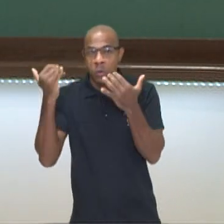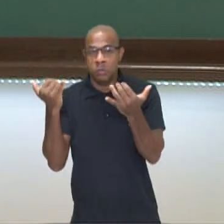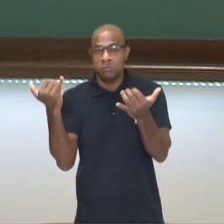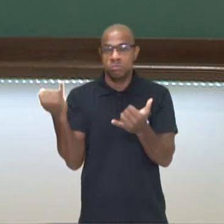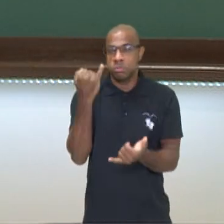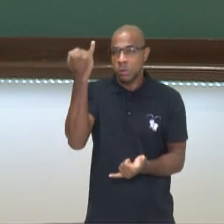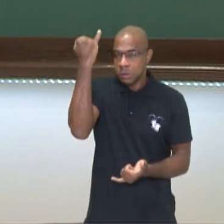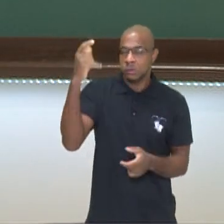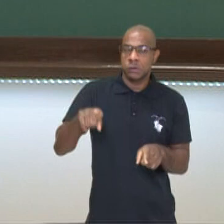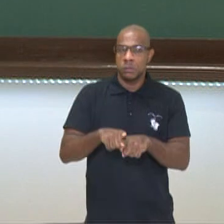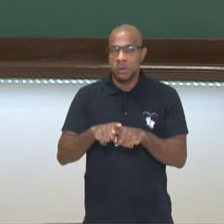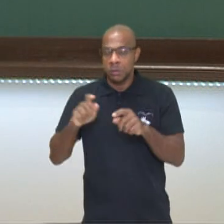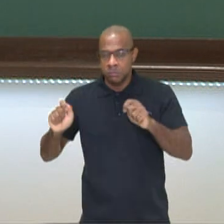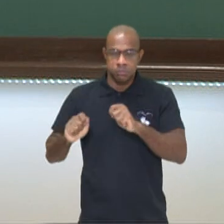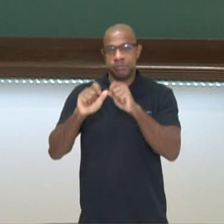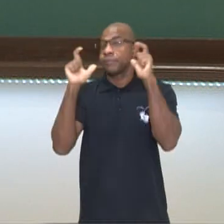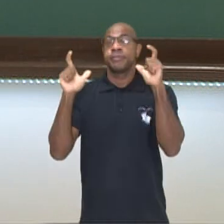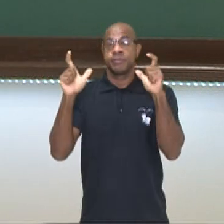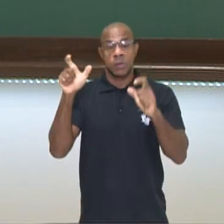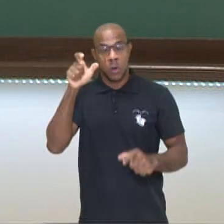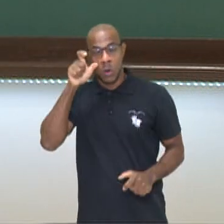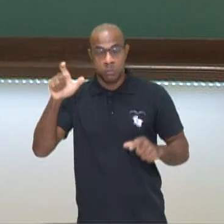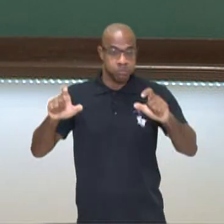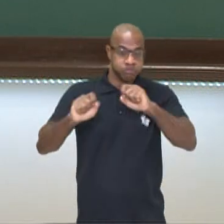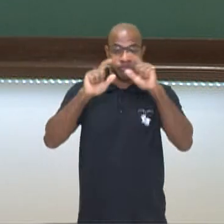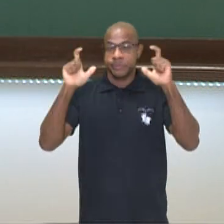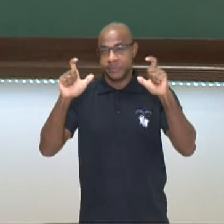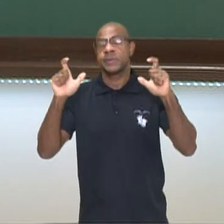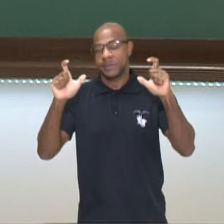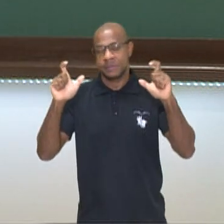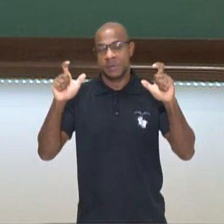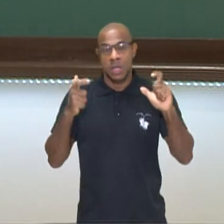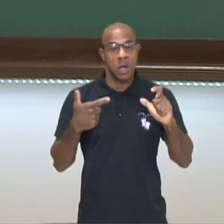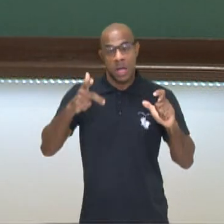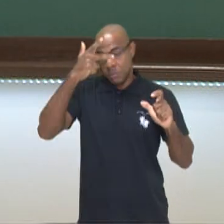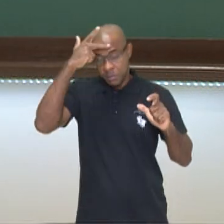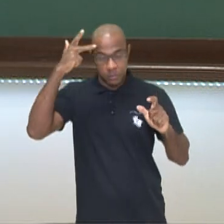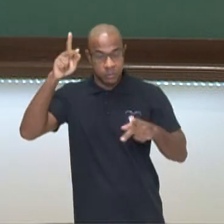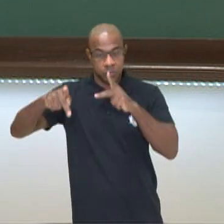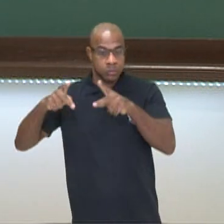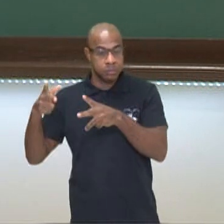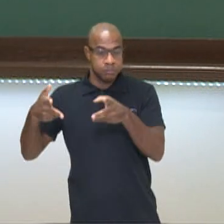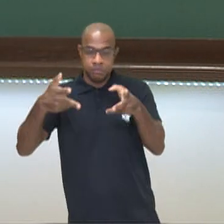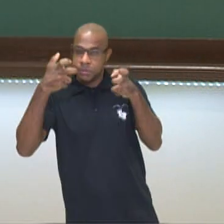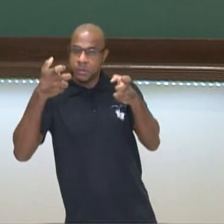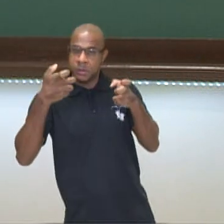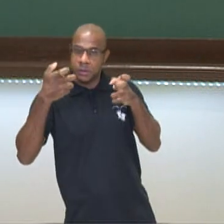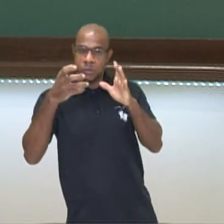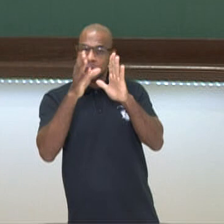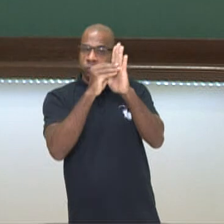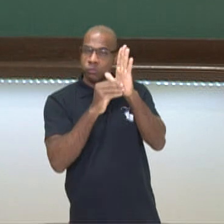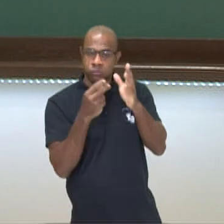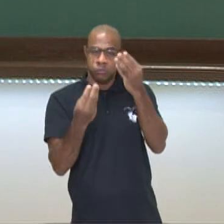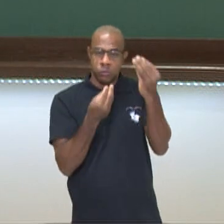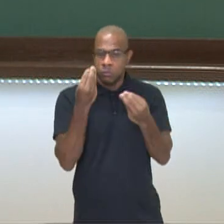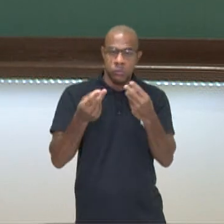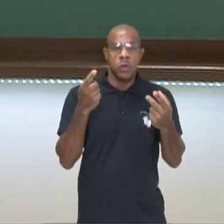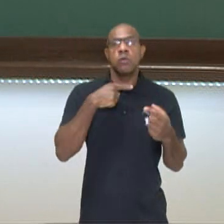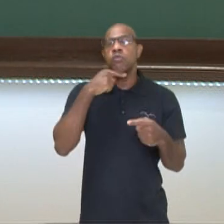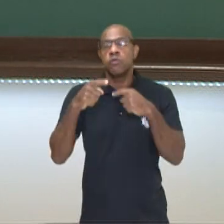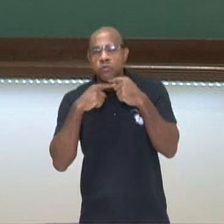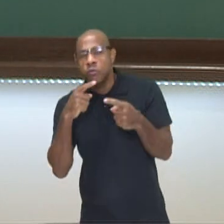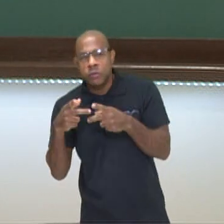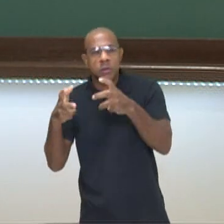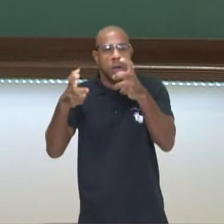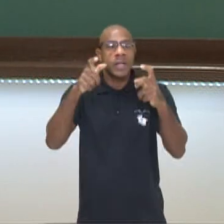importantes, e sim, que despertam a curiosidade para que o espectador veja esse conteúdo e sane suas dúvidas, já que algumas